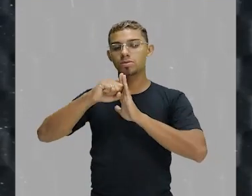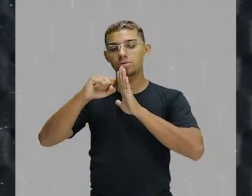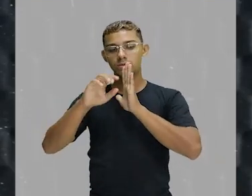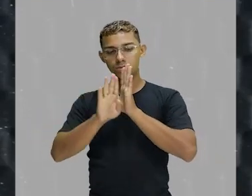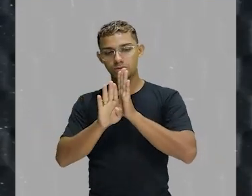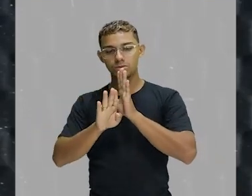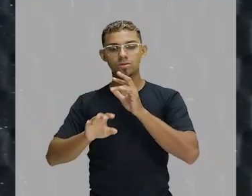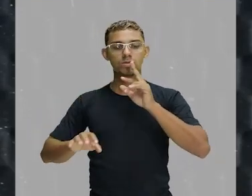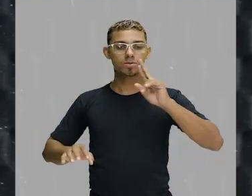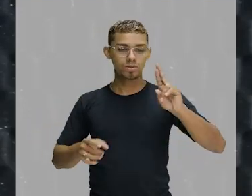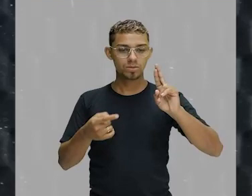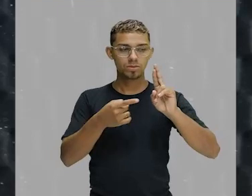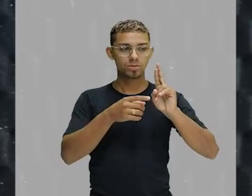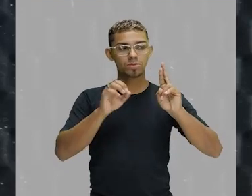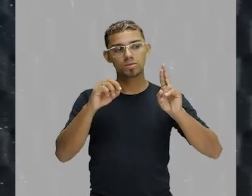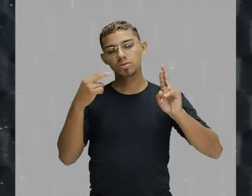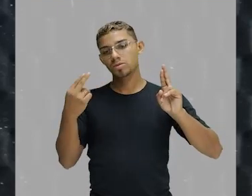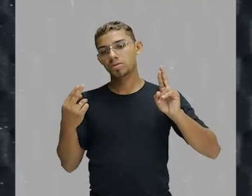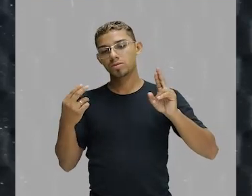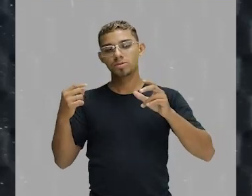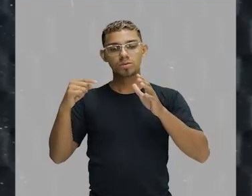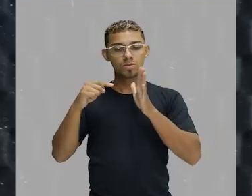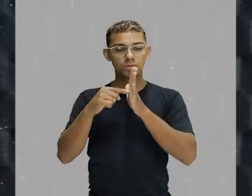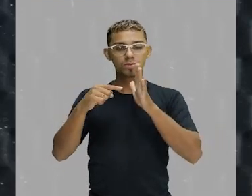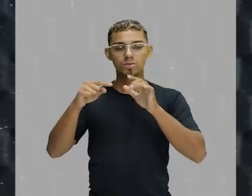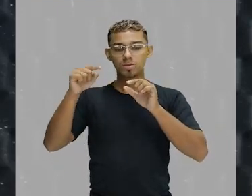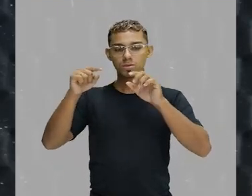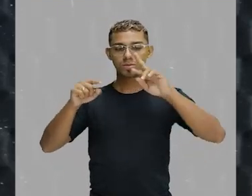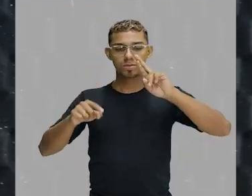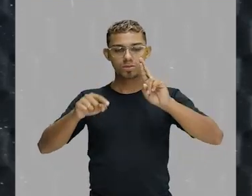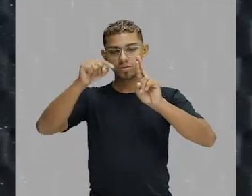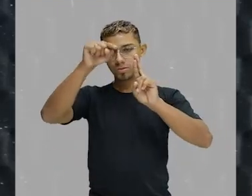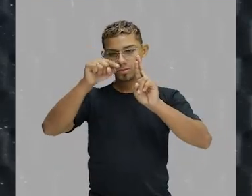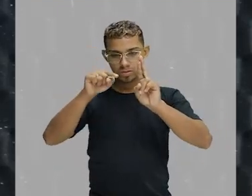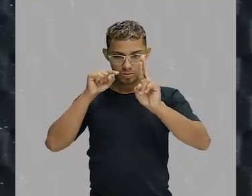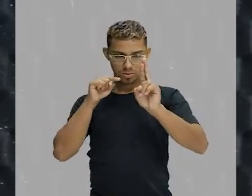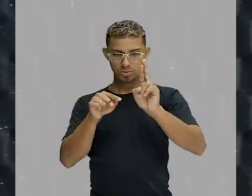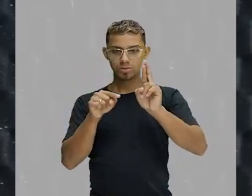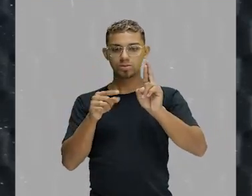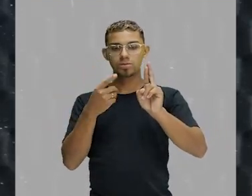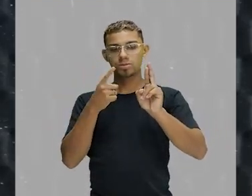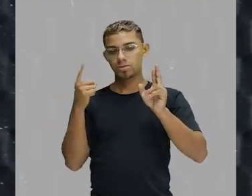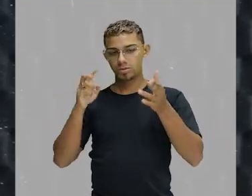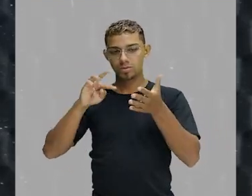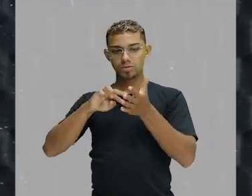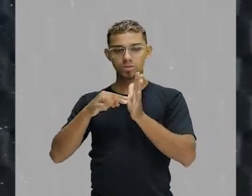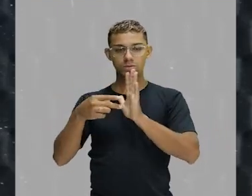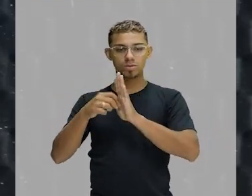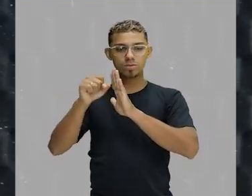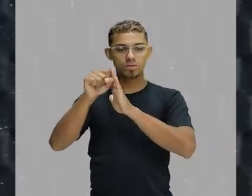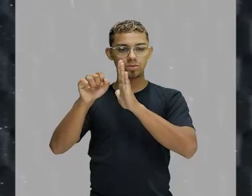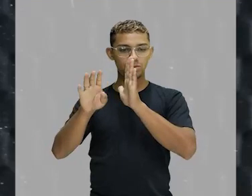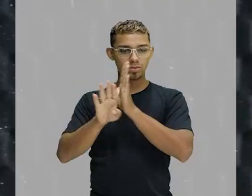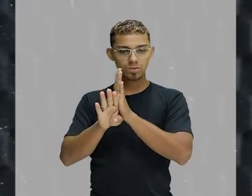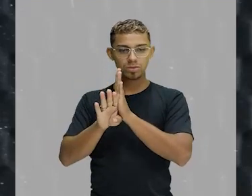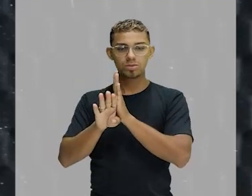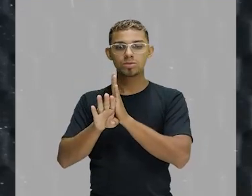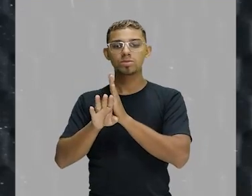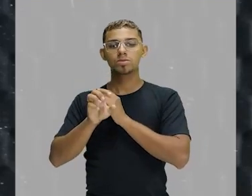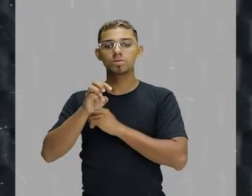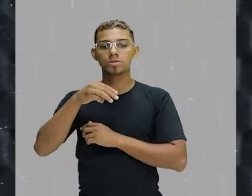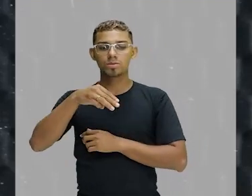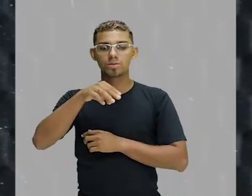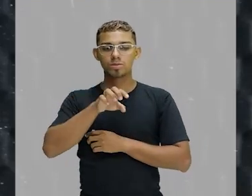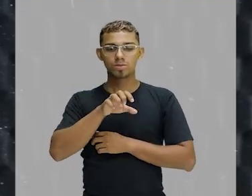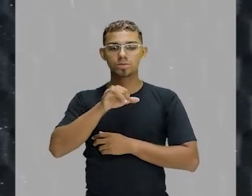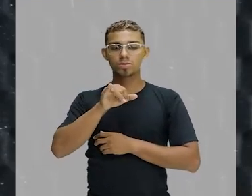ponto de exclamação. Esse aqui é o símbolo da meiose. Enquanto que a meiose tem esse símbolo R ponto